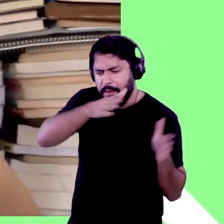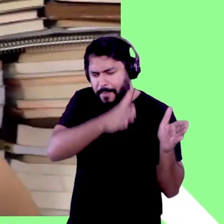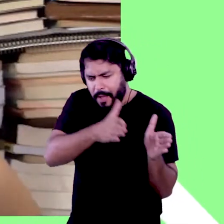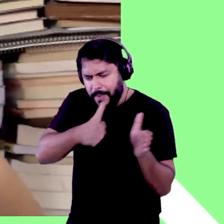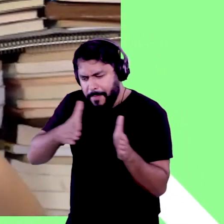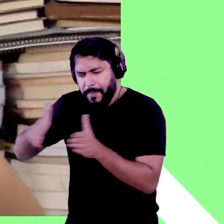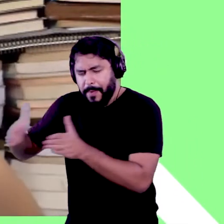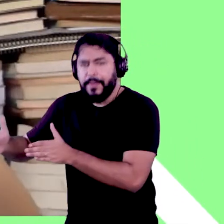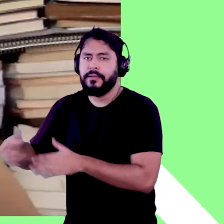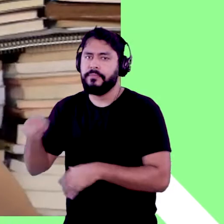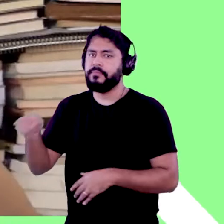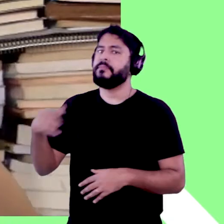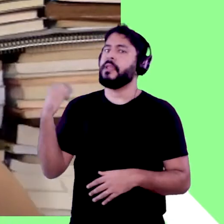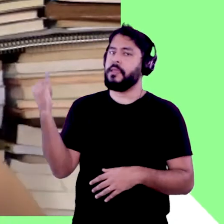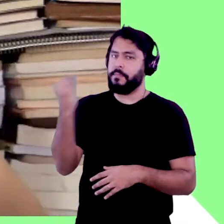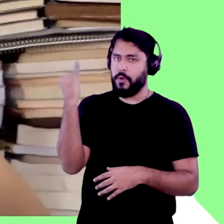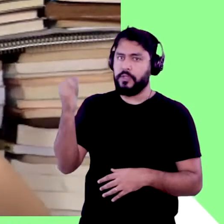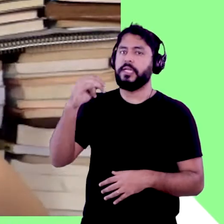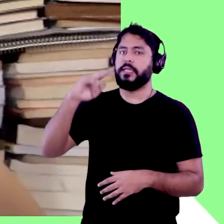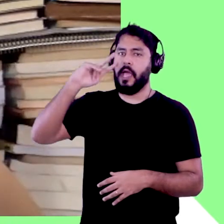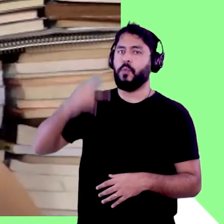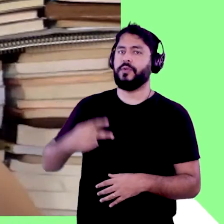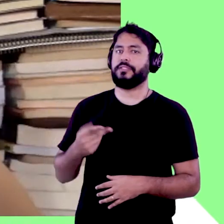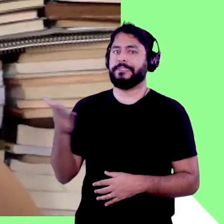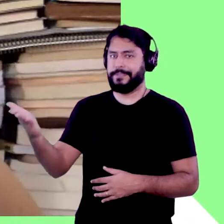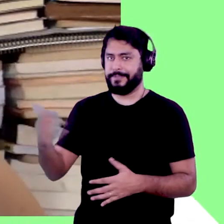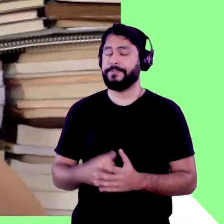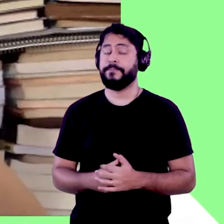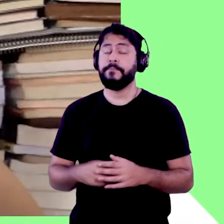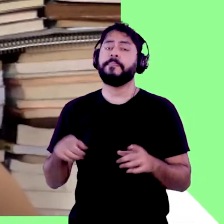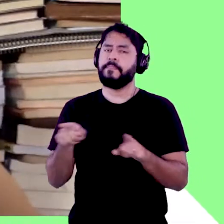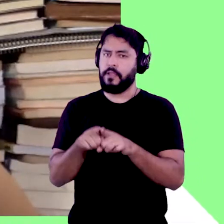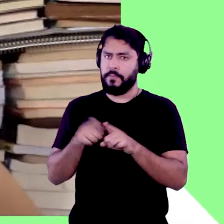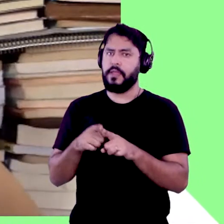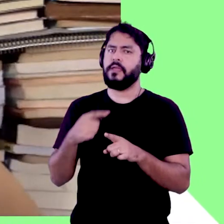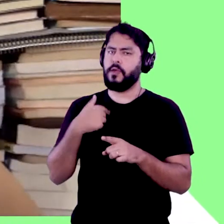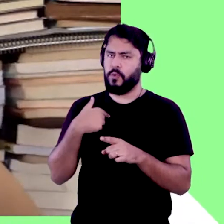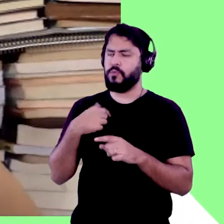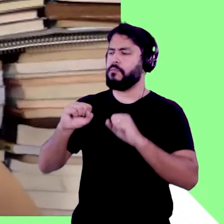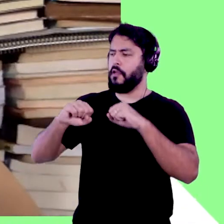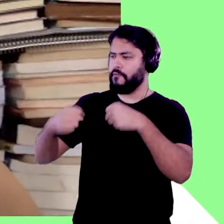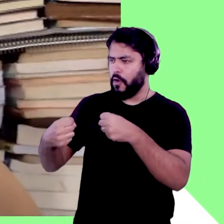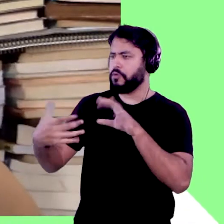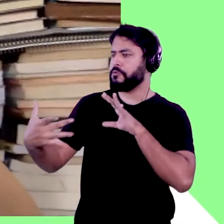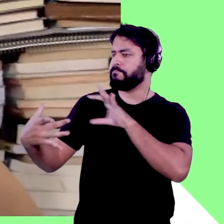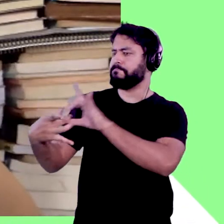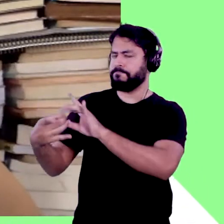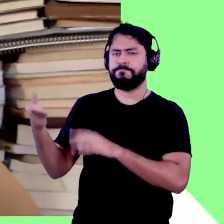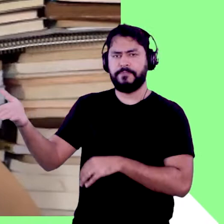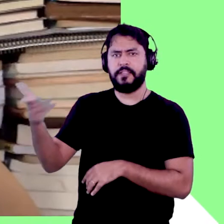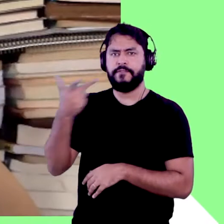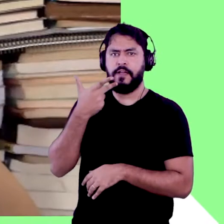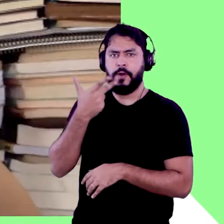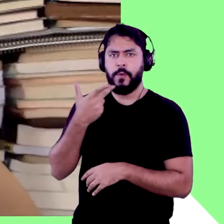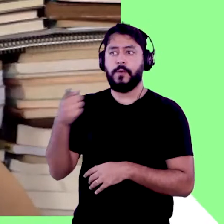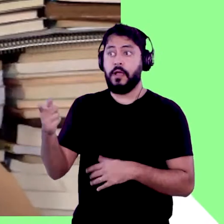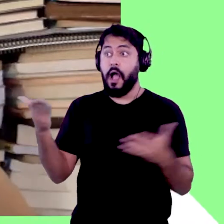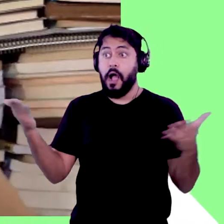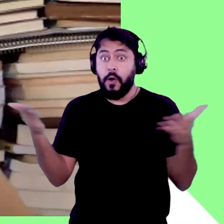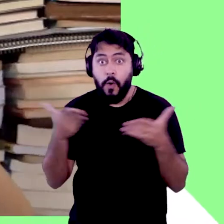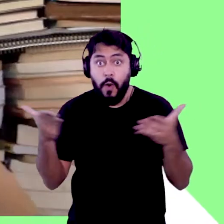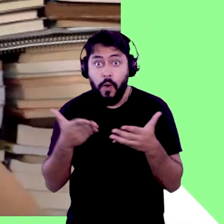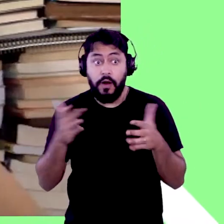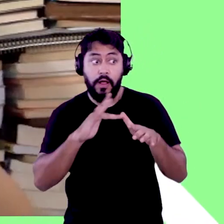um passo muito importante. E aí, reforço o que você disse também, né, isso está ainda mais evidente nesse momento